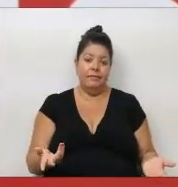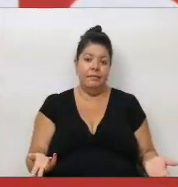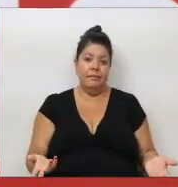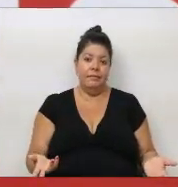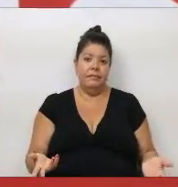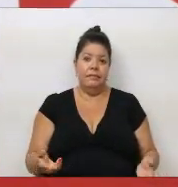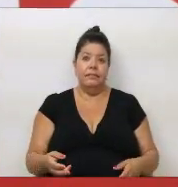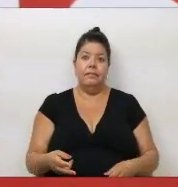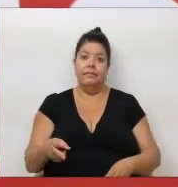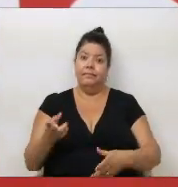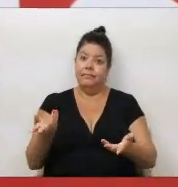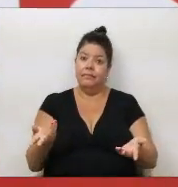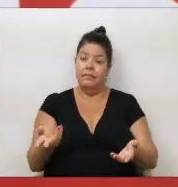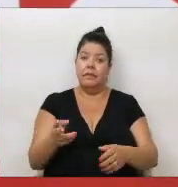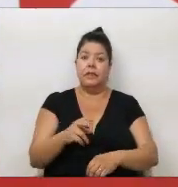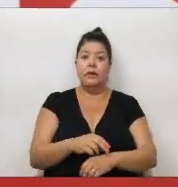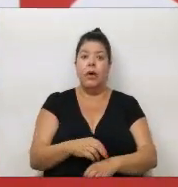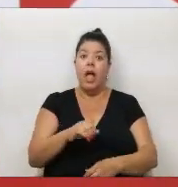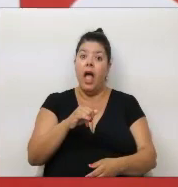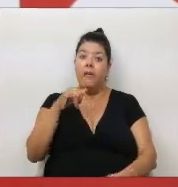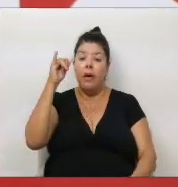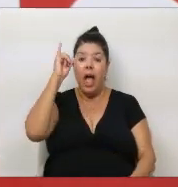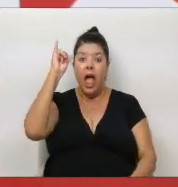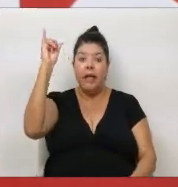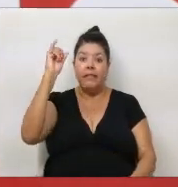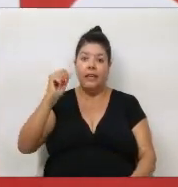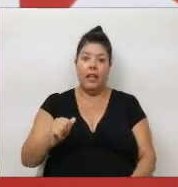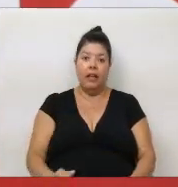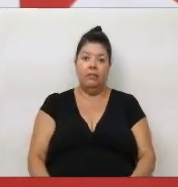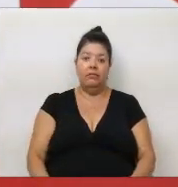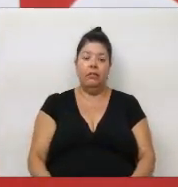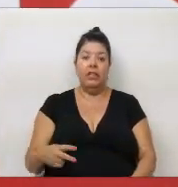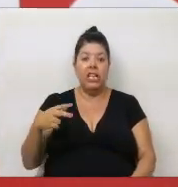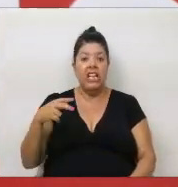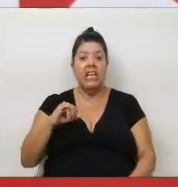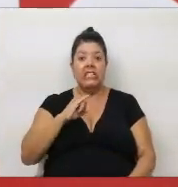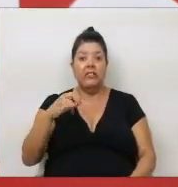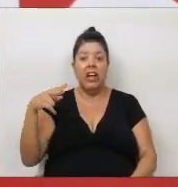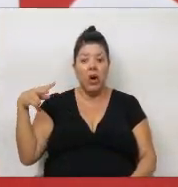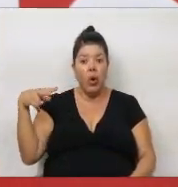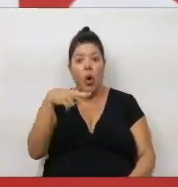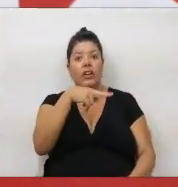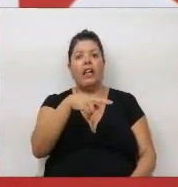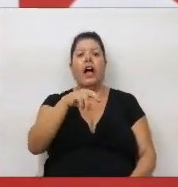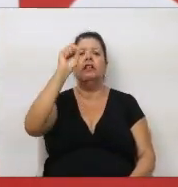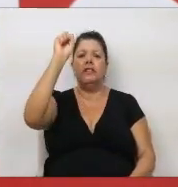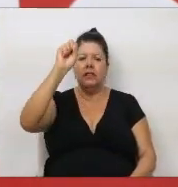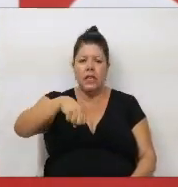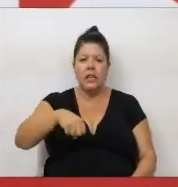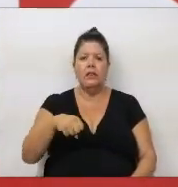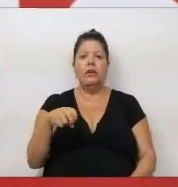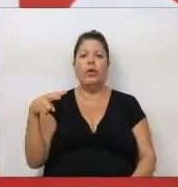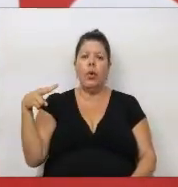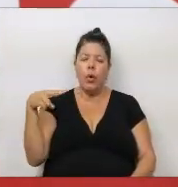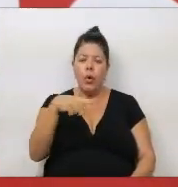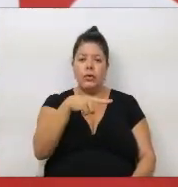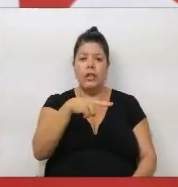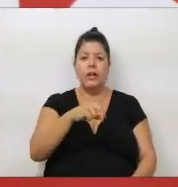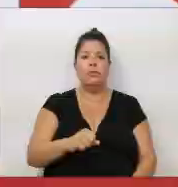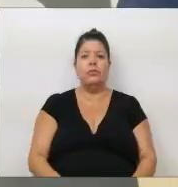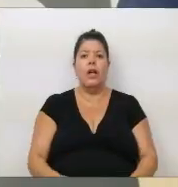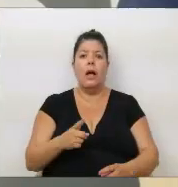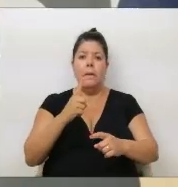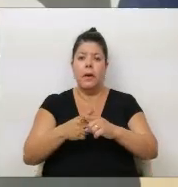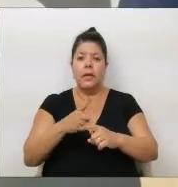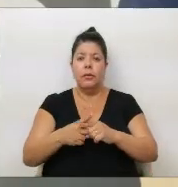medidas para evitar, né? E se tiver que cortar na própria carne, nós vamos cortar. Né? Porque